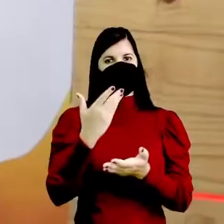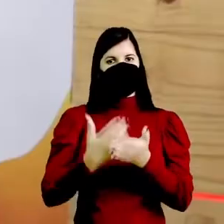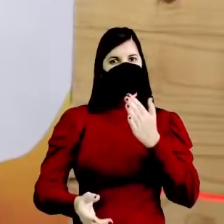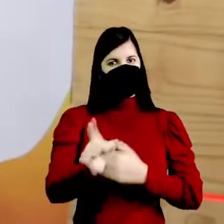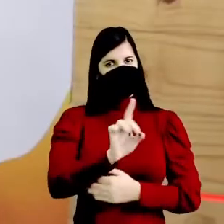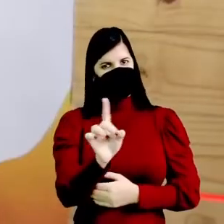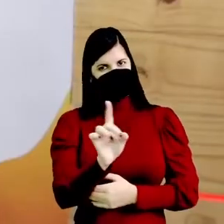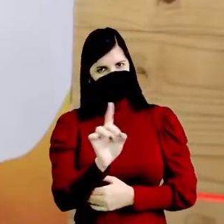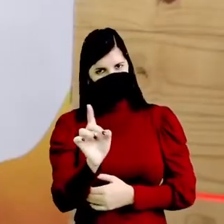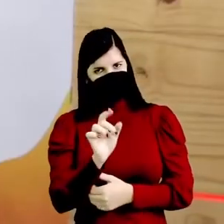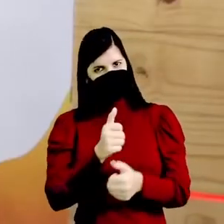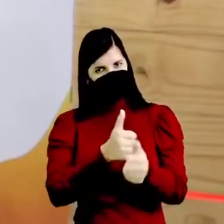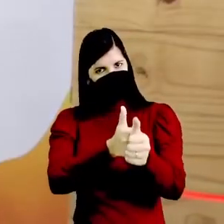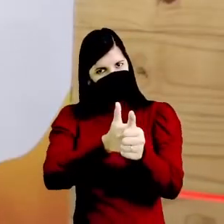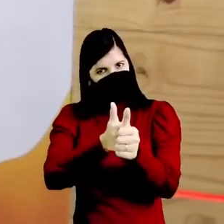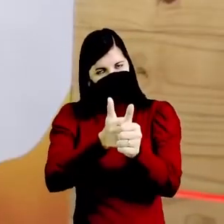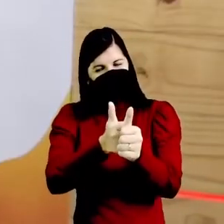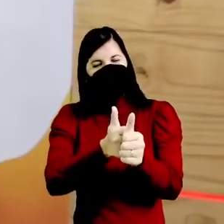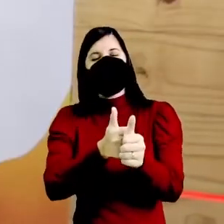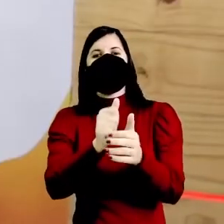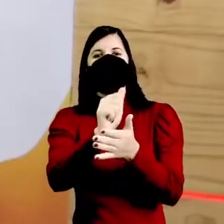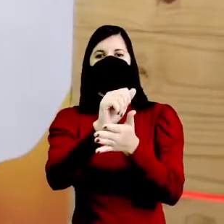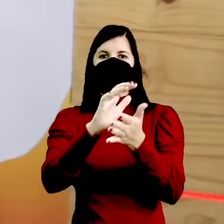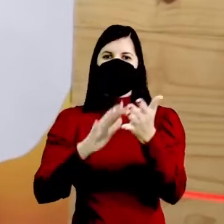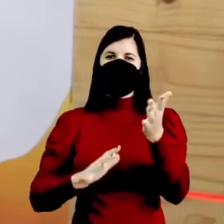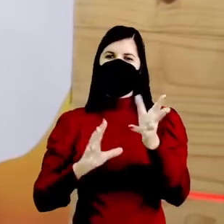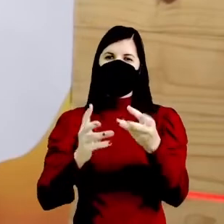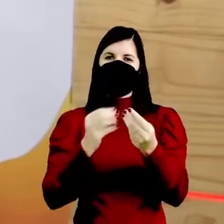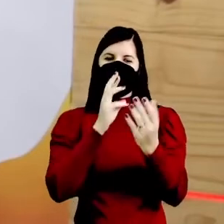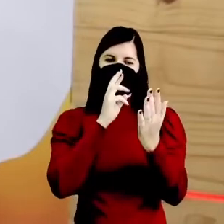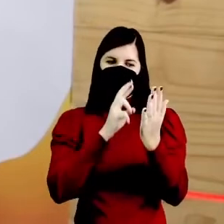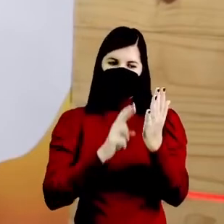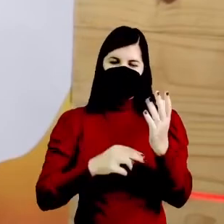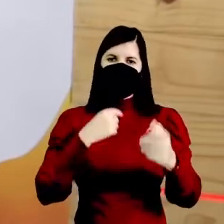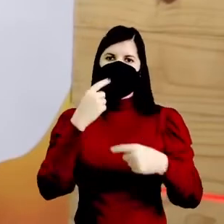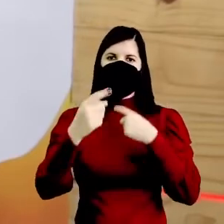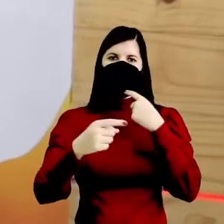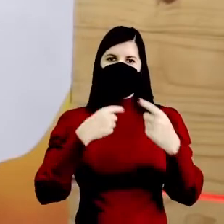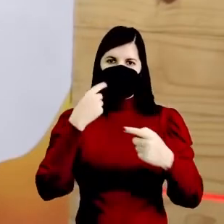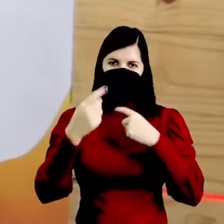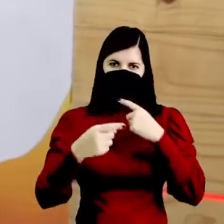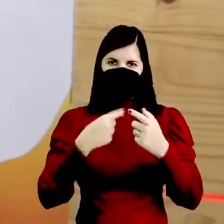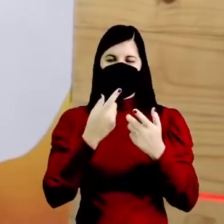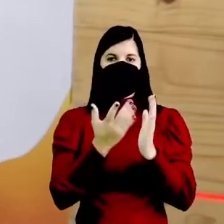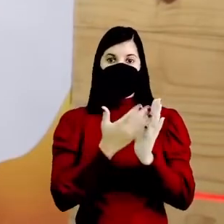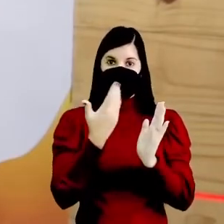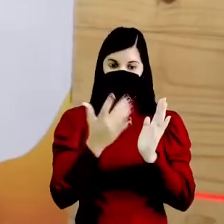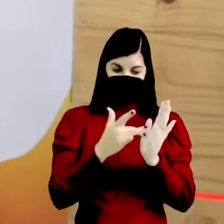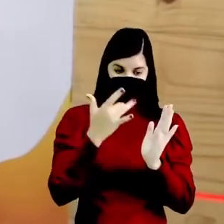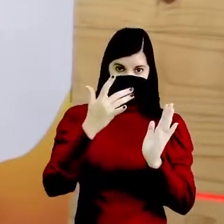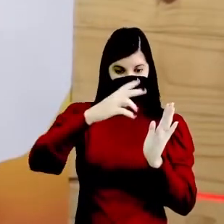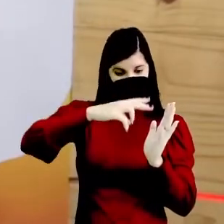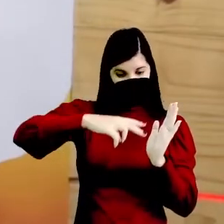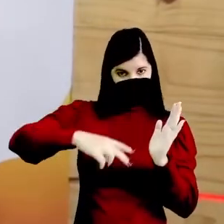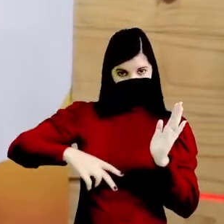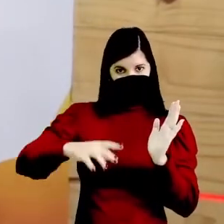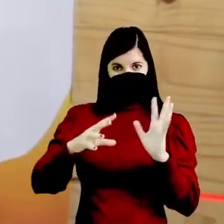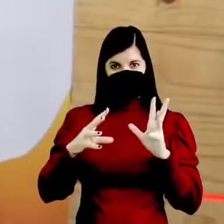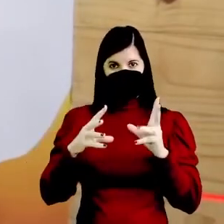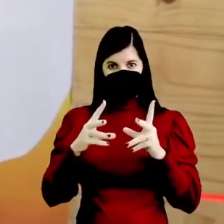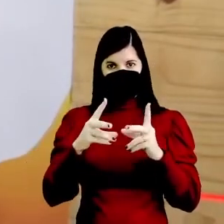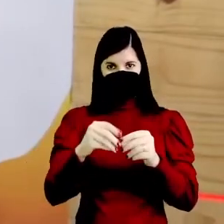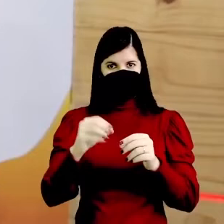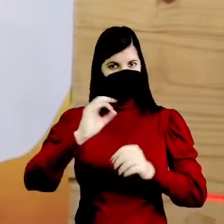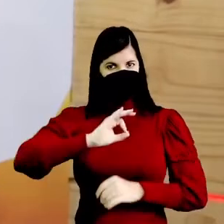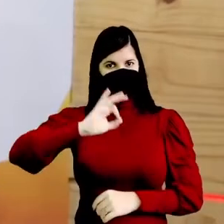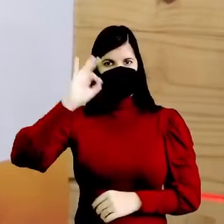perde, segue comigo, faz lá todas as atividades, tira a tua dúvida, escuta o podcast, lê o e-book, faz tudo que tu tem direito, porque tá